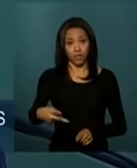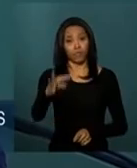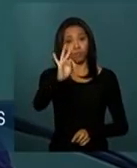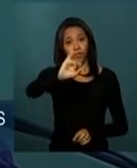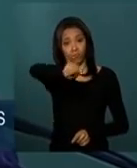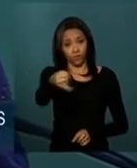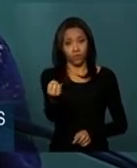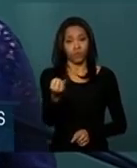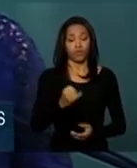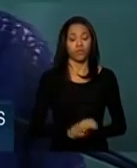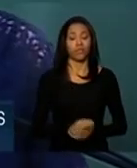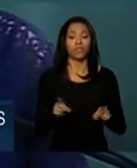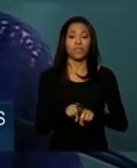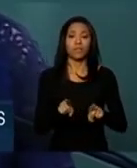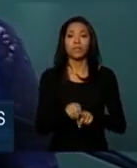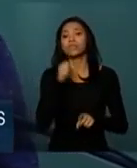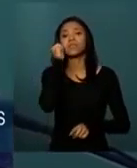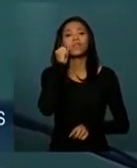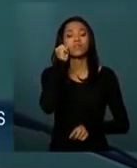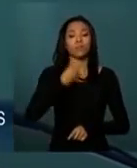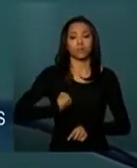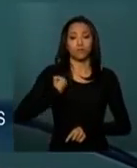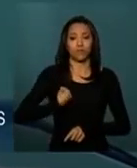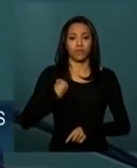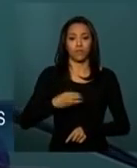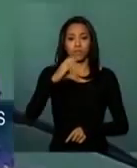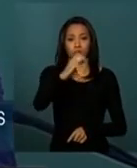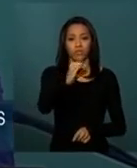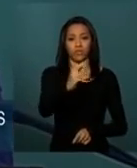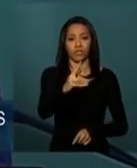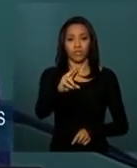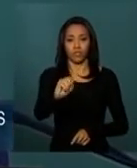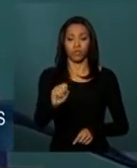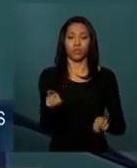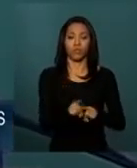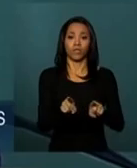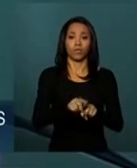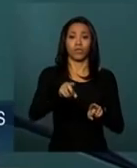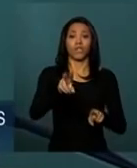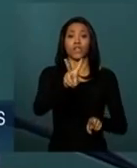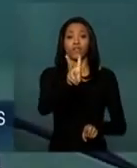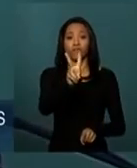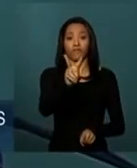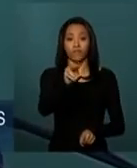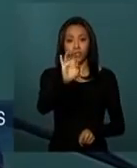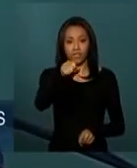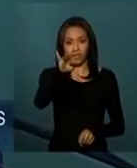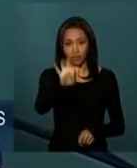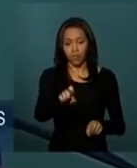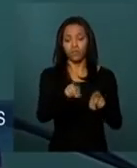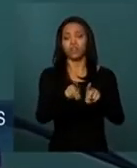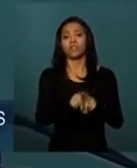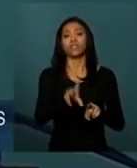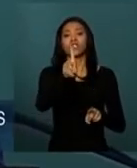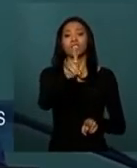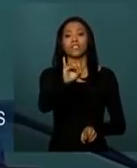Justiça. Os senadores aqui presentes, Ciro Nogueira, João Vicente Claudino e Wellington